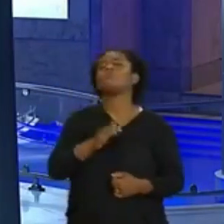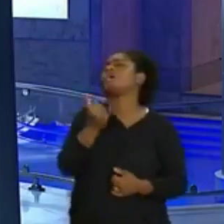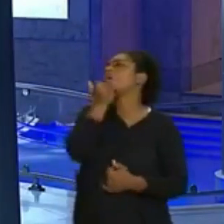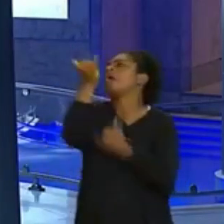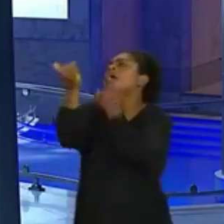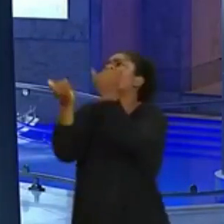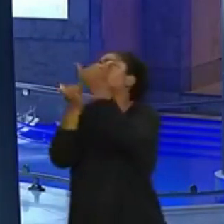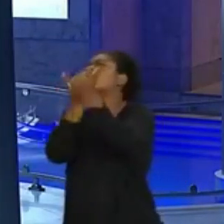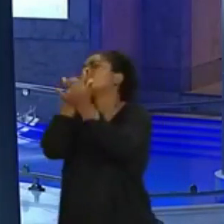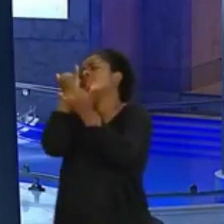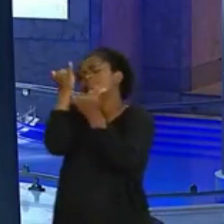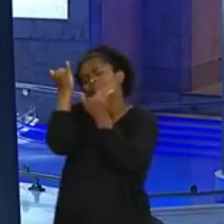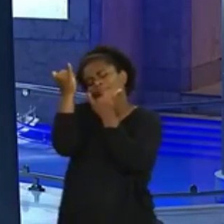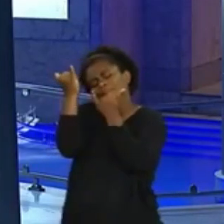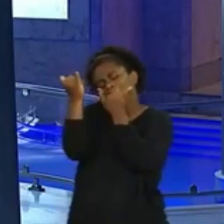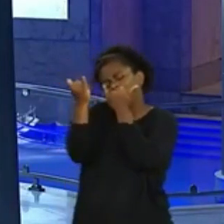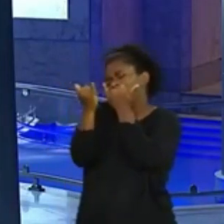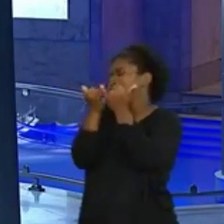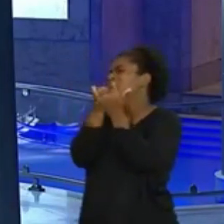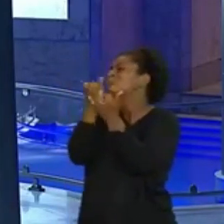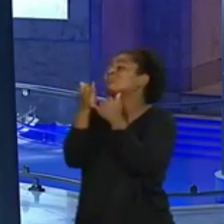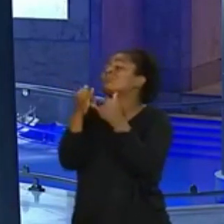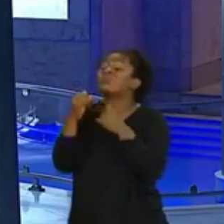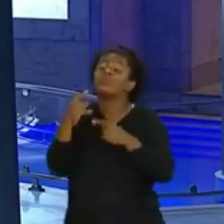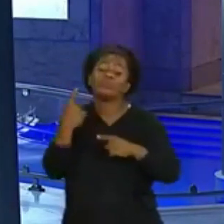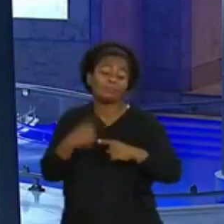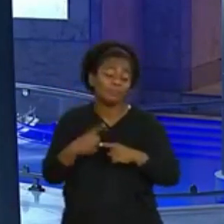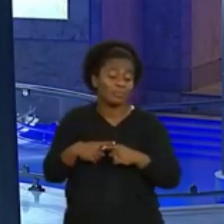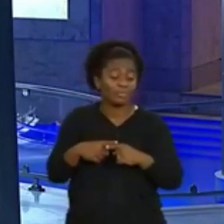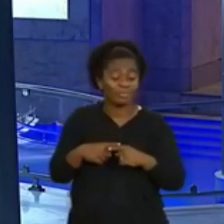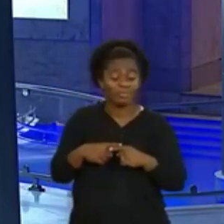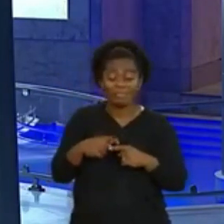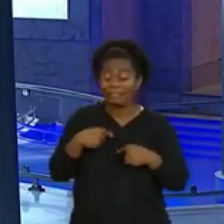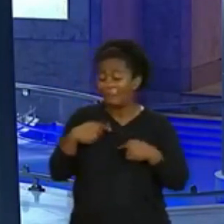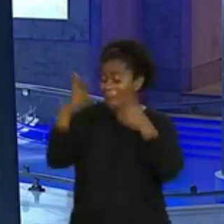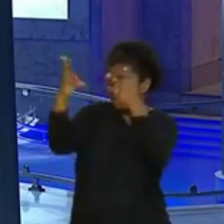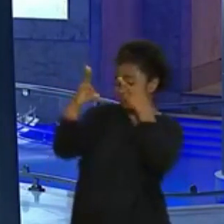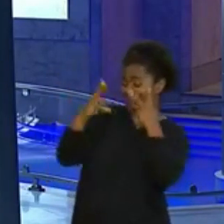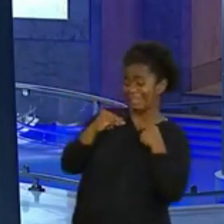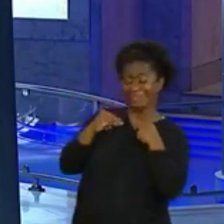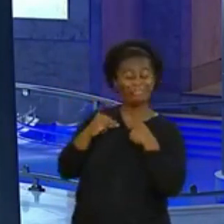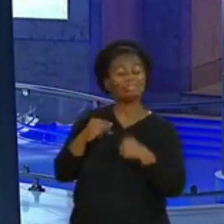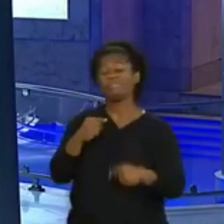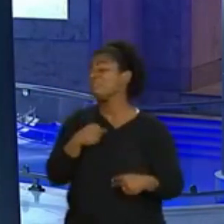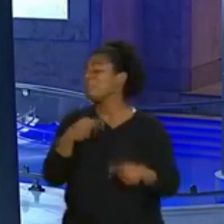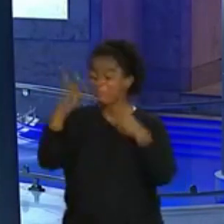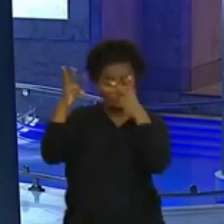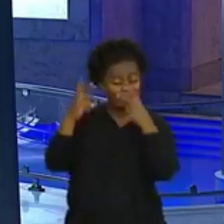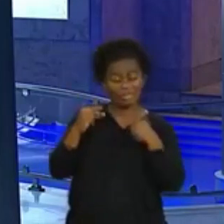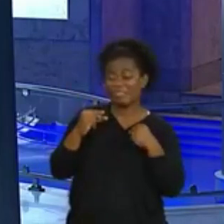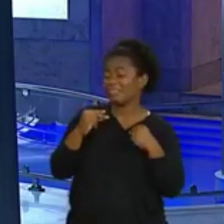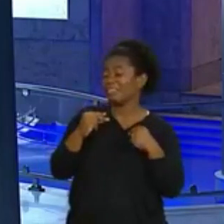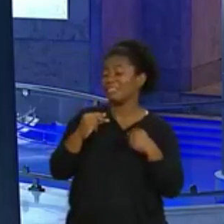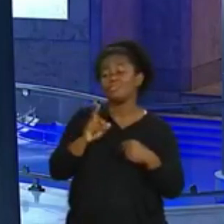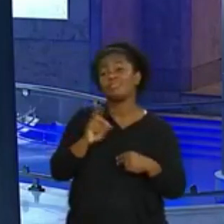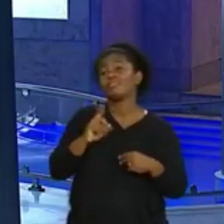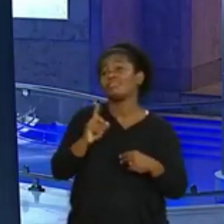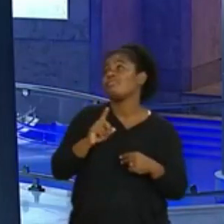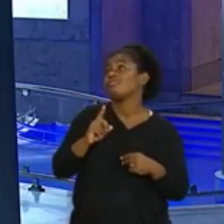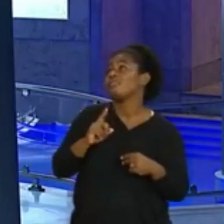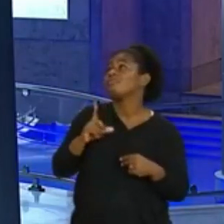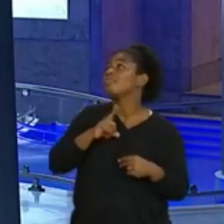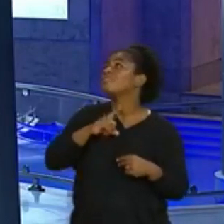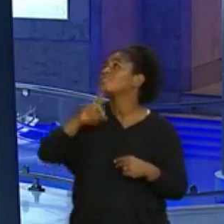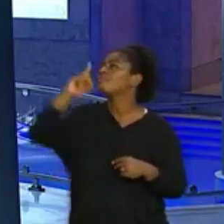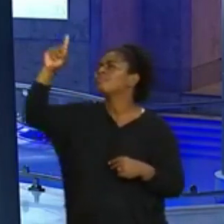Perdoe. Perdoe, porque eu não mereço, nós não merecemos ter um Deus como o Senhor.